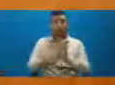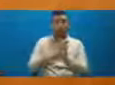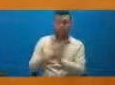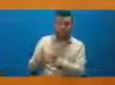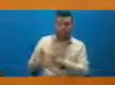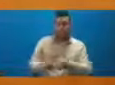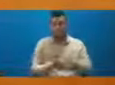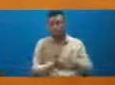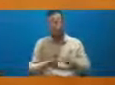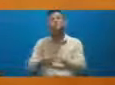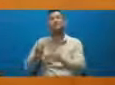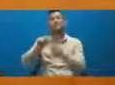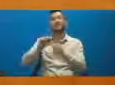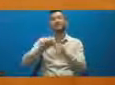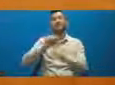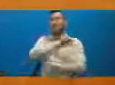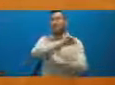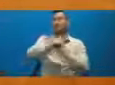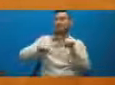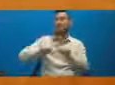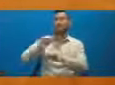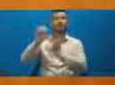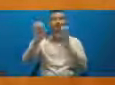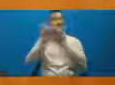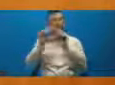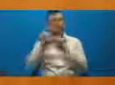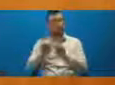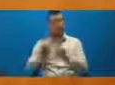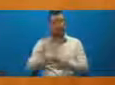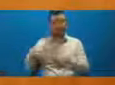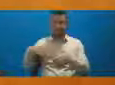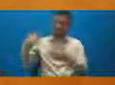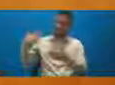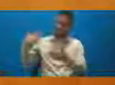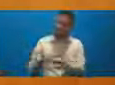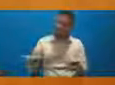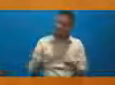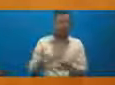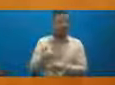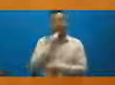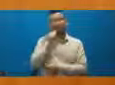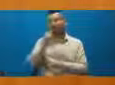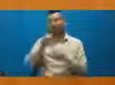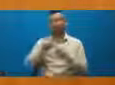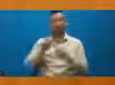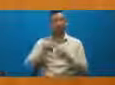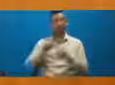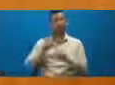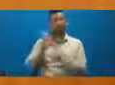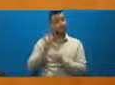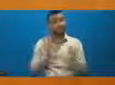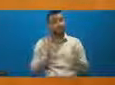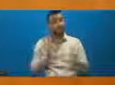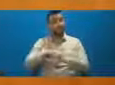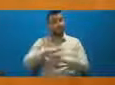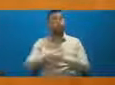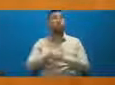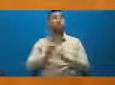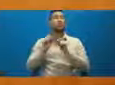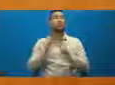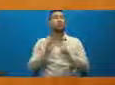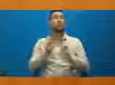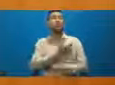para fazer as reformas estruturais que até hoje não foram feitas Mesmo durante os governos progressistas